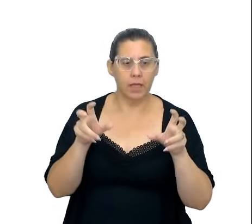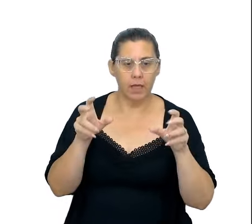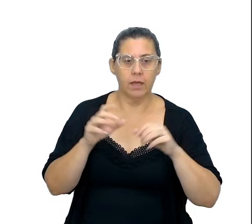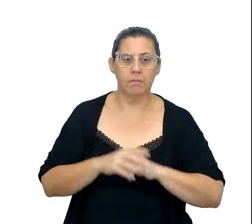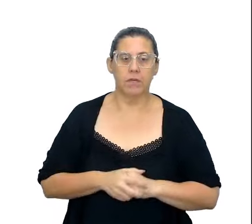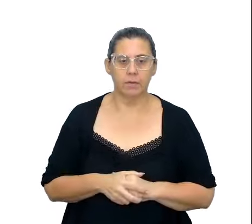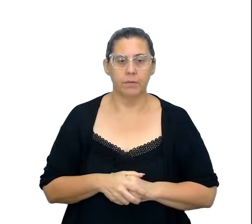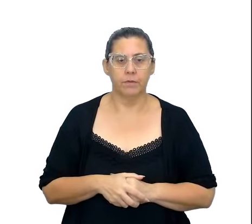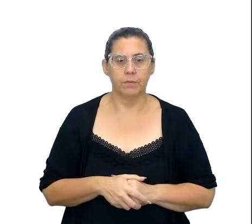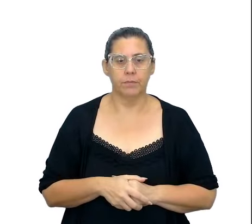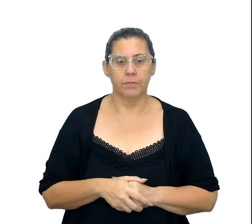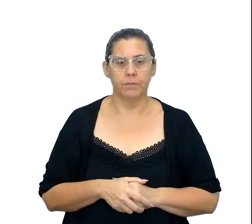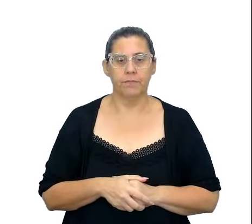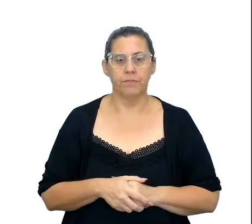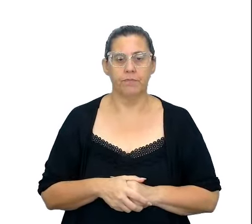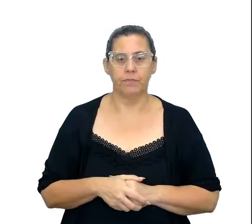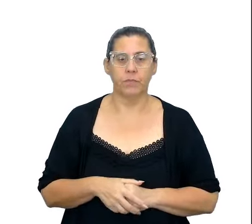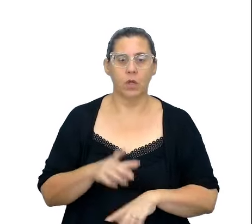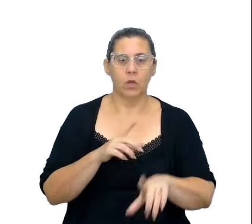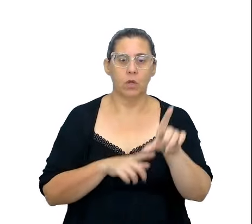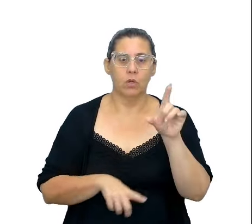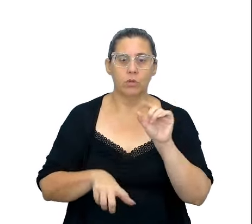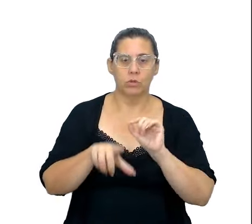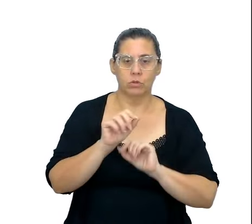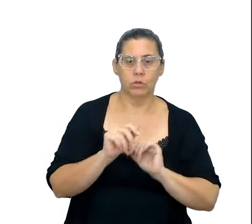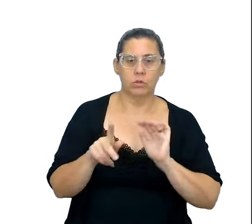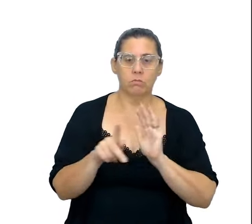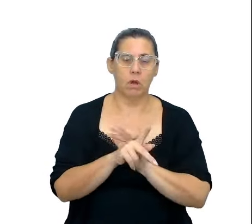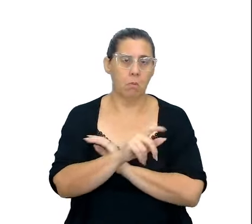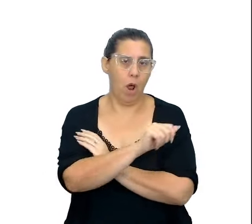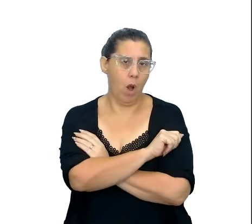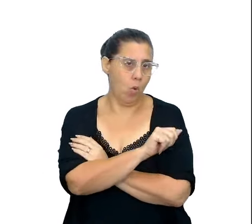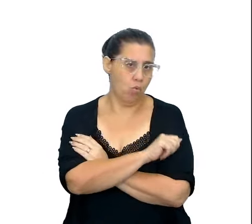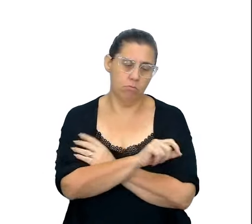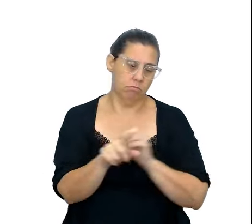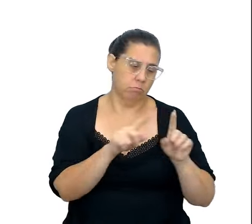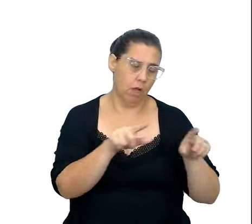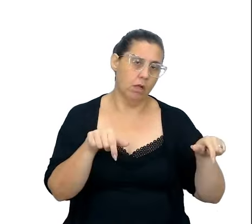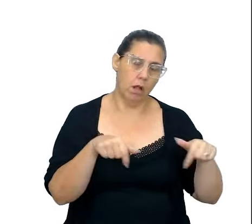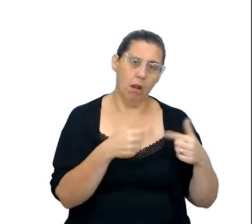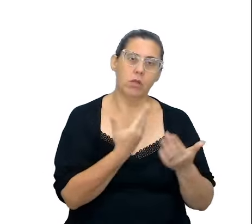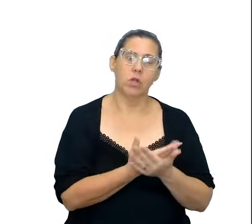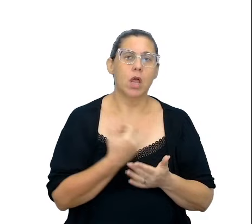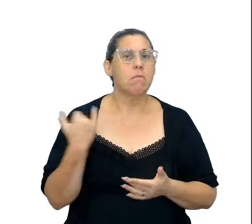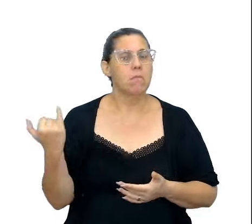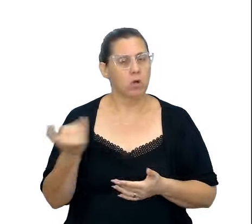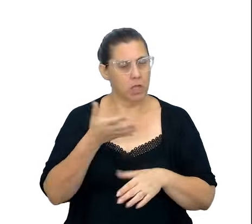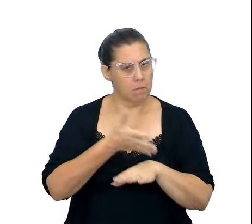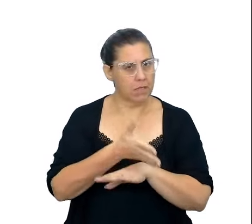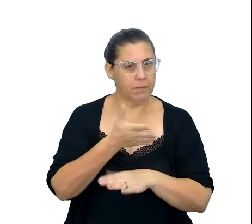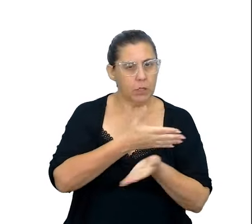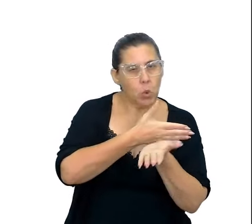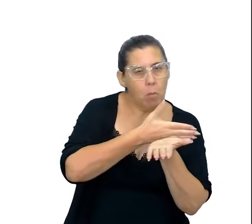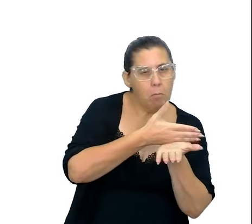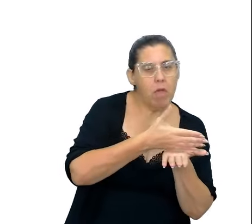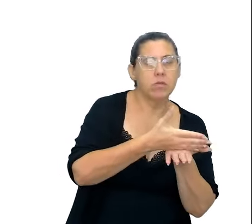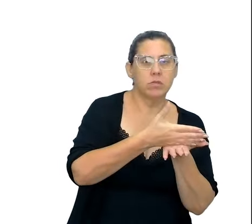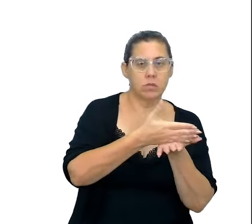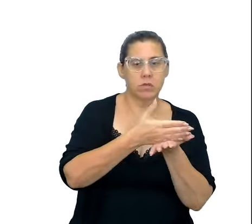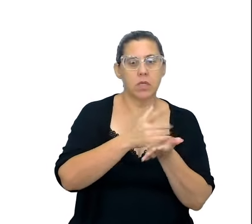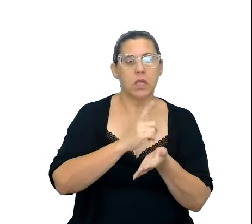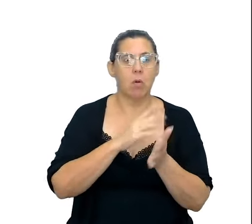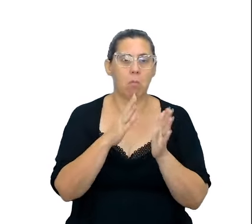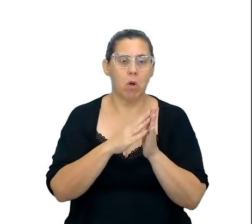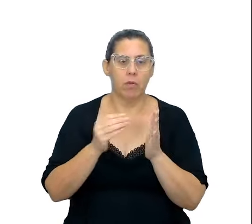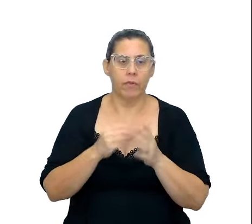discutido e selecionado pelos próprios estudantes em sala de aula. É importante que eles participem desde o início, certo? Tem um